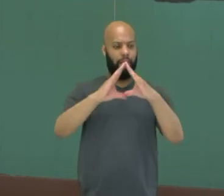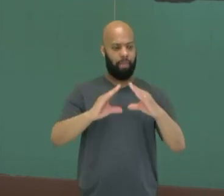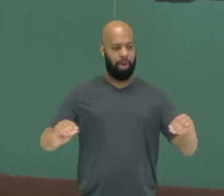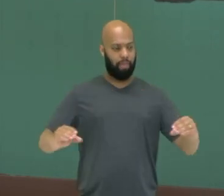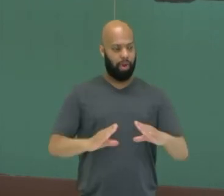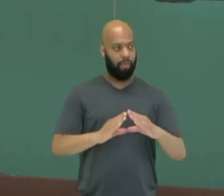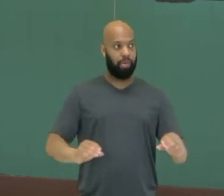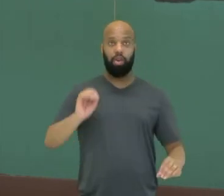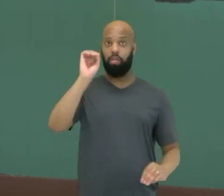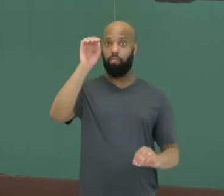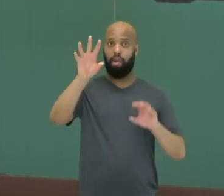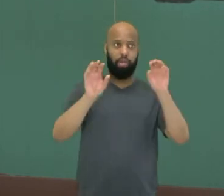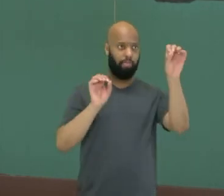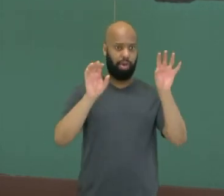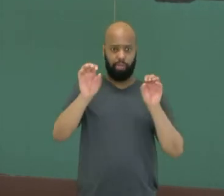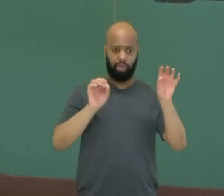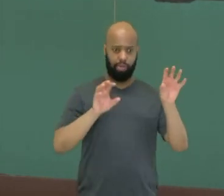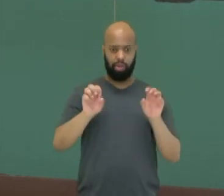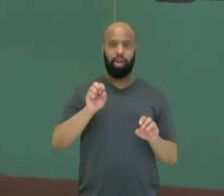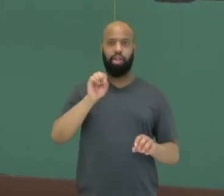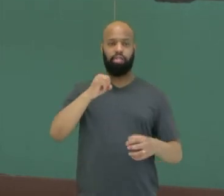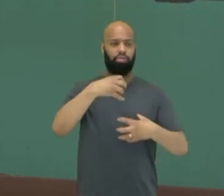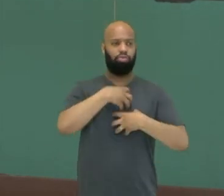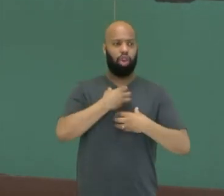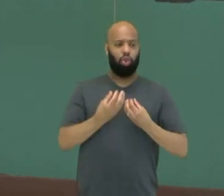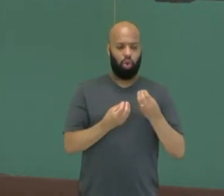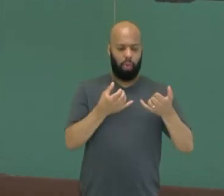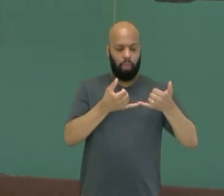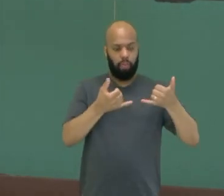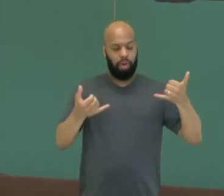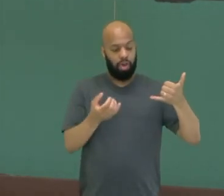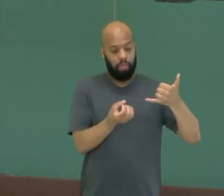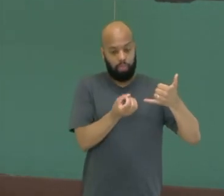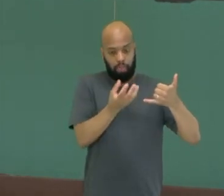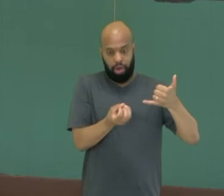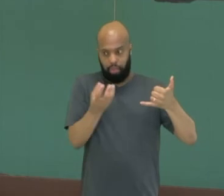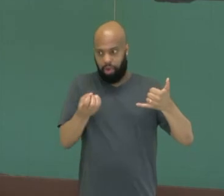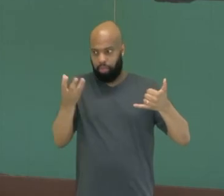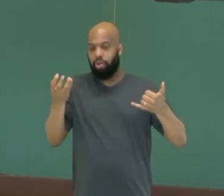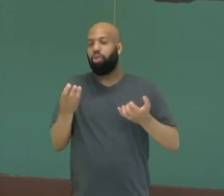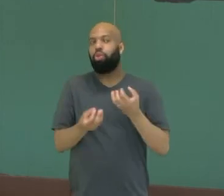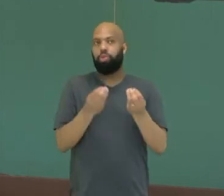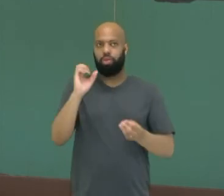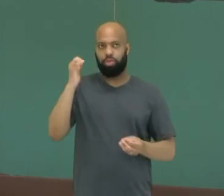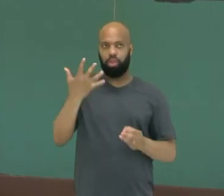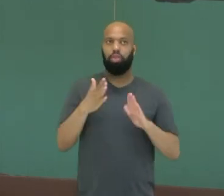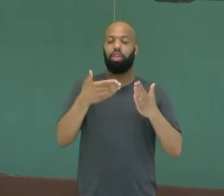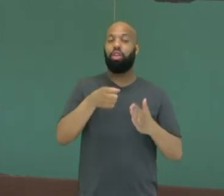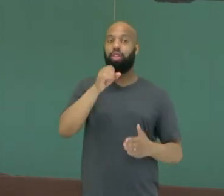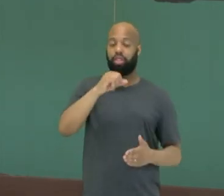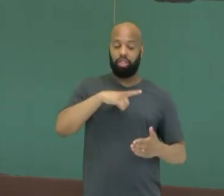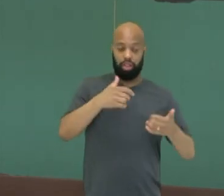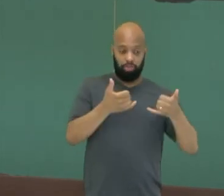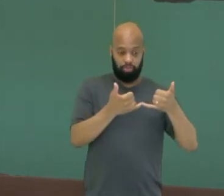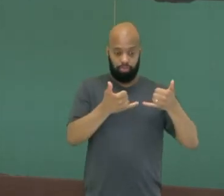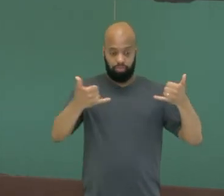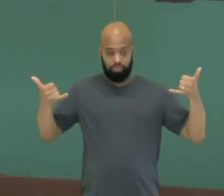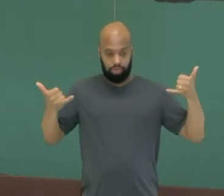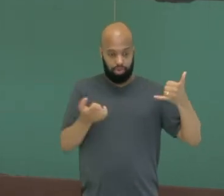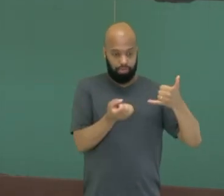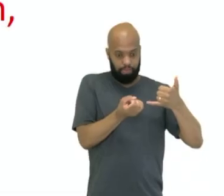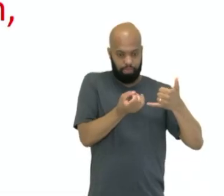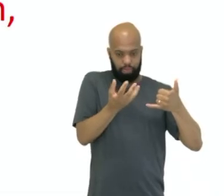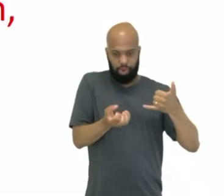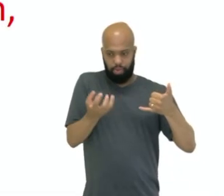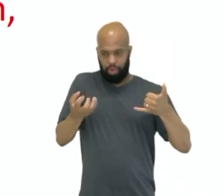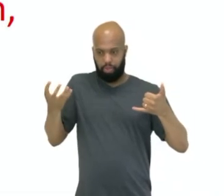fossem totalmente ligadas em série, como aconteceria? No caso das associações em série,